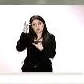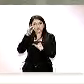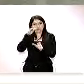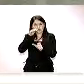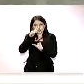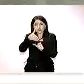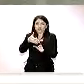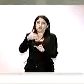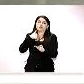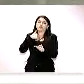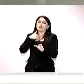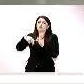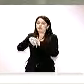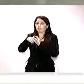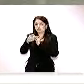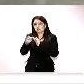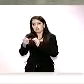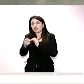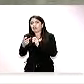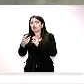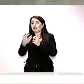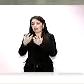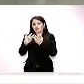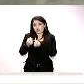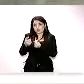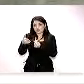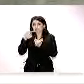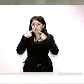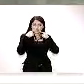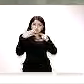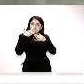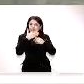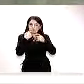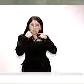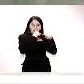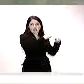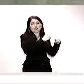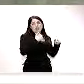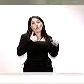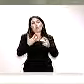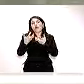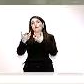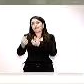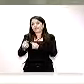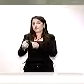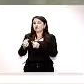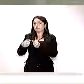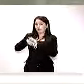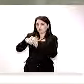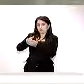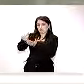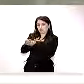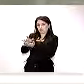prestaram relevo as obes decretadas voto pelo provimento do recurso para considerar regular e cancelar